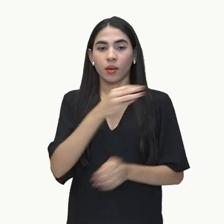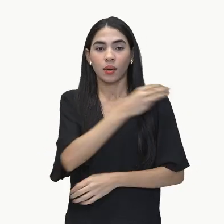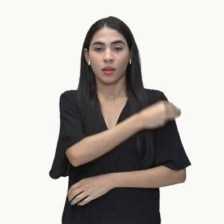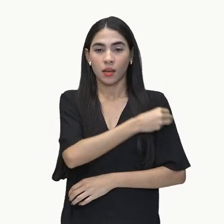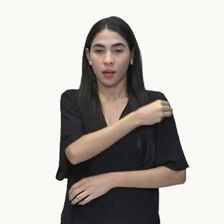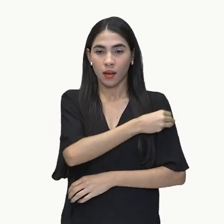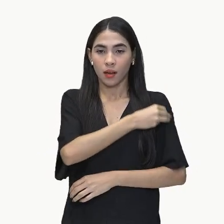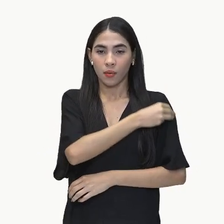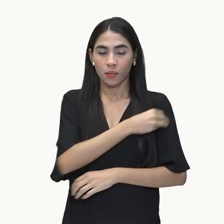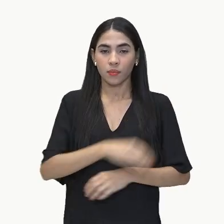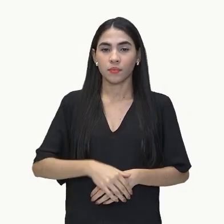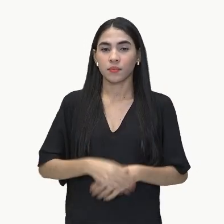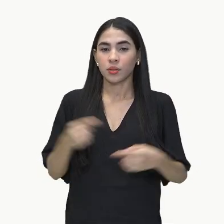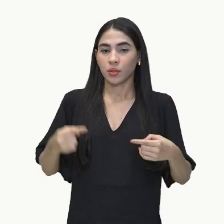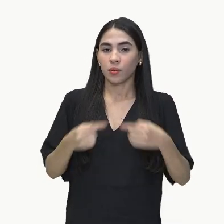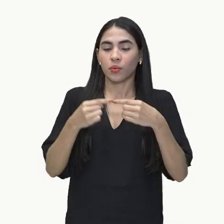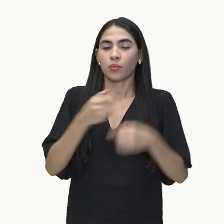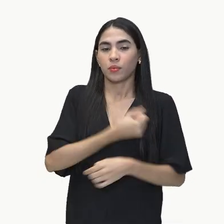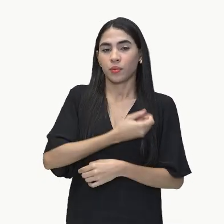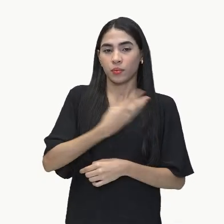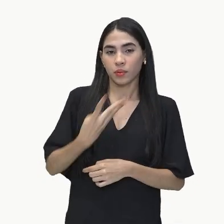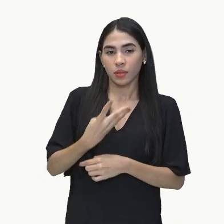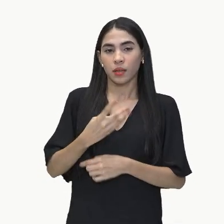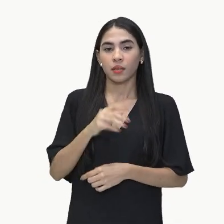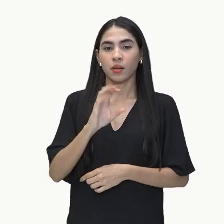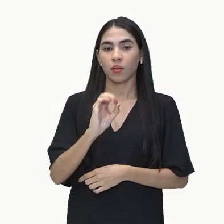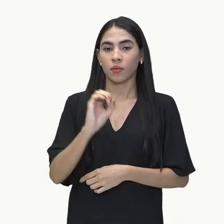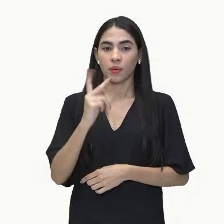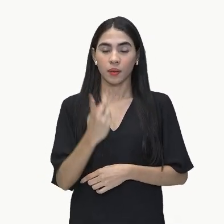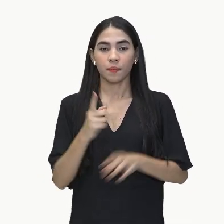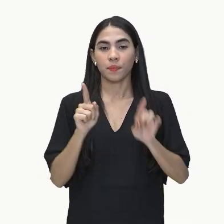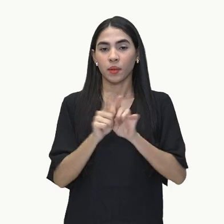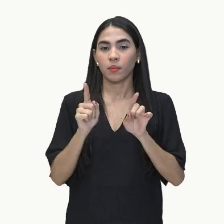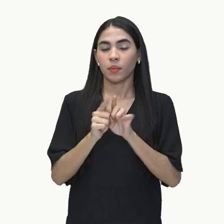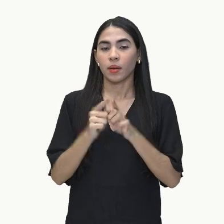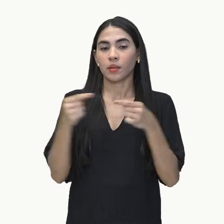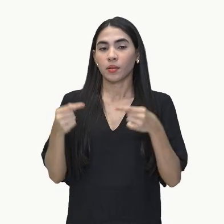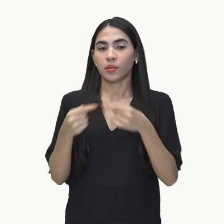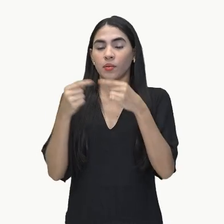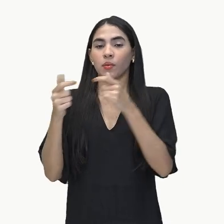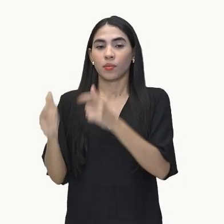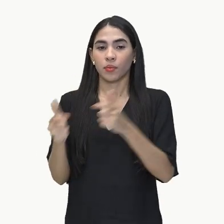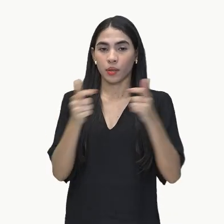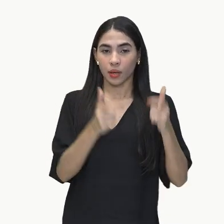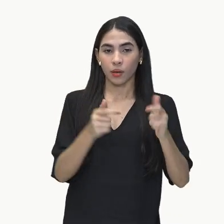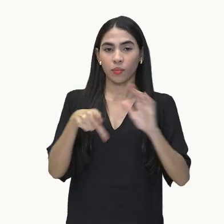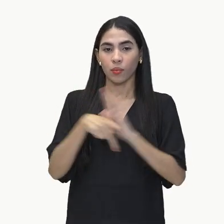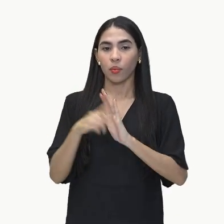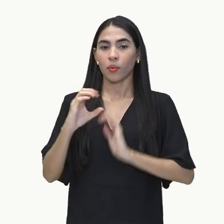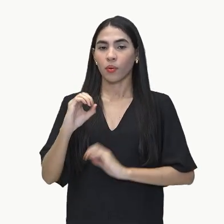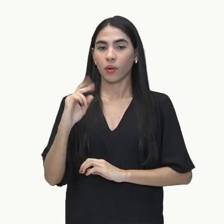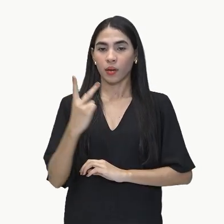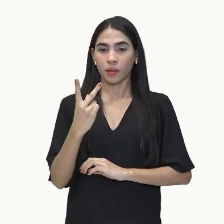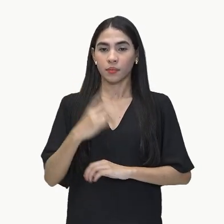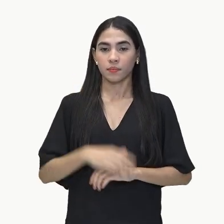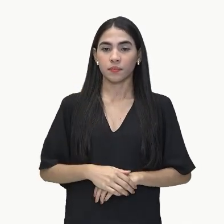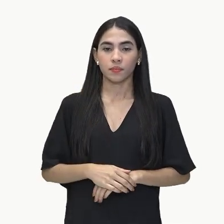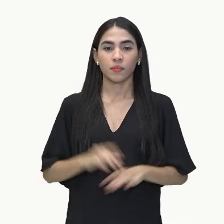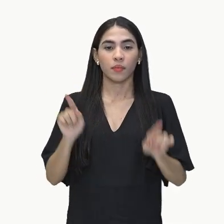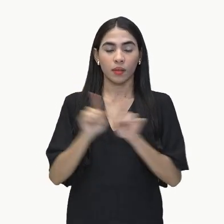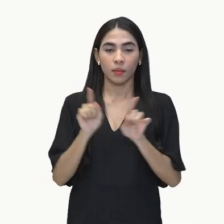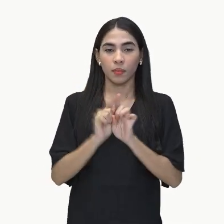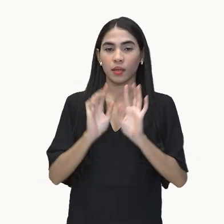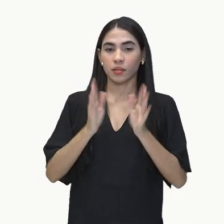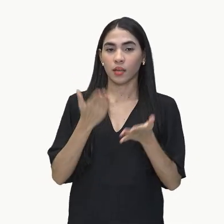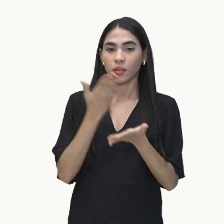né, de acordo com a quantidade de hidroxilas, de acordo com a posição aí das hidroxilas, já vimos